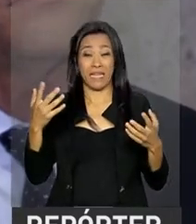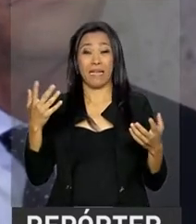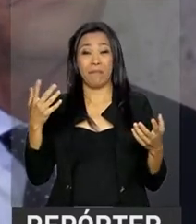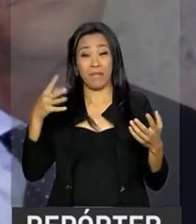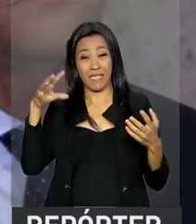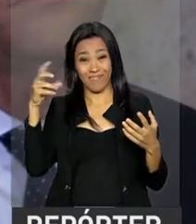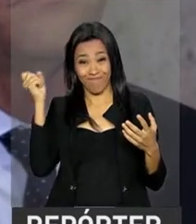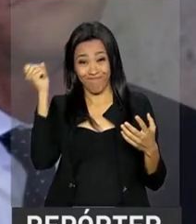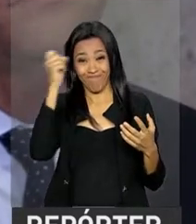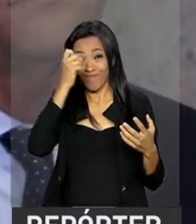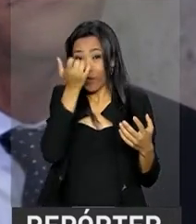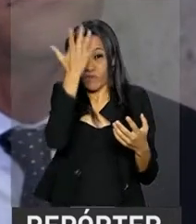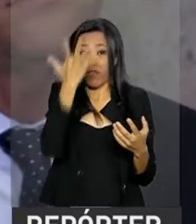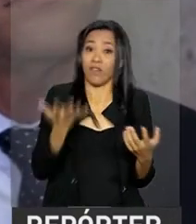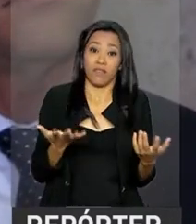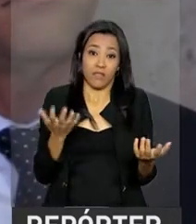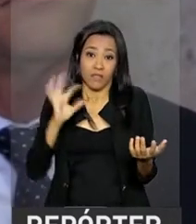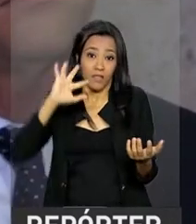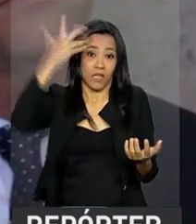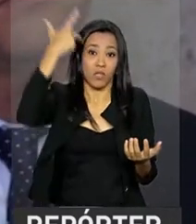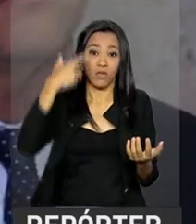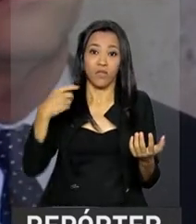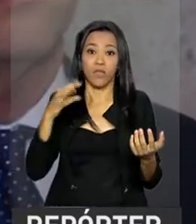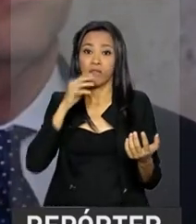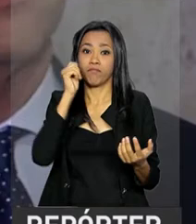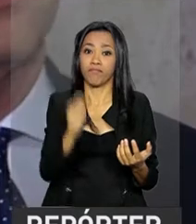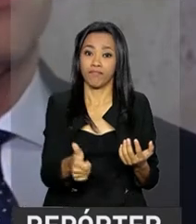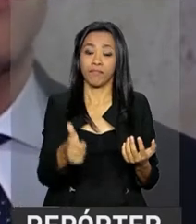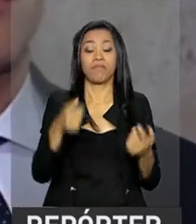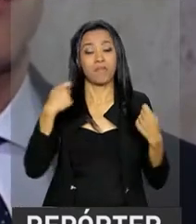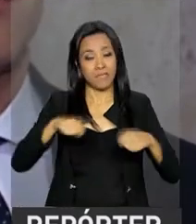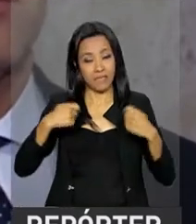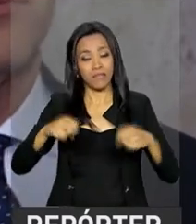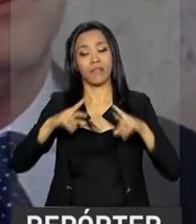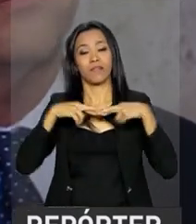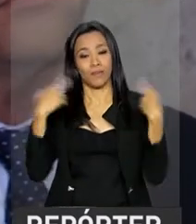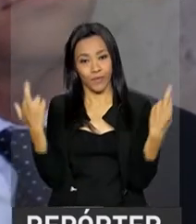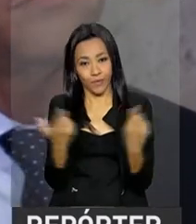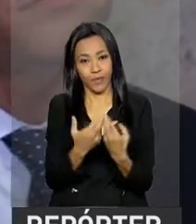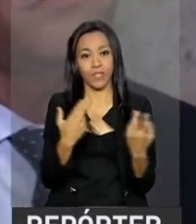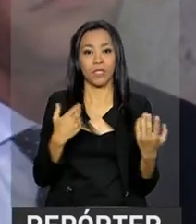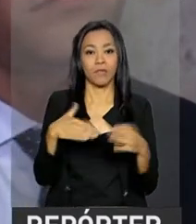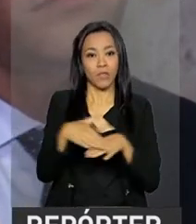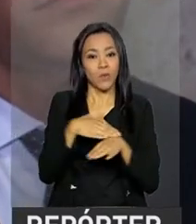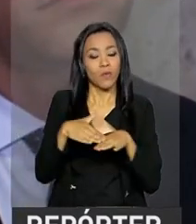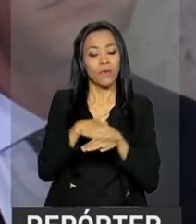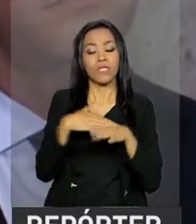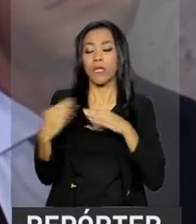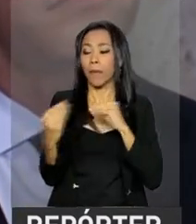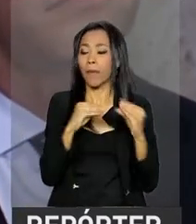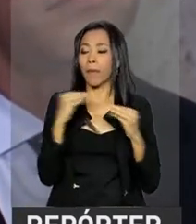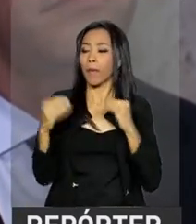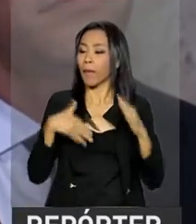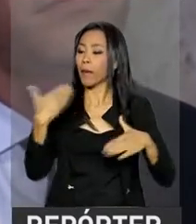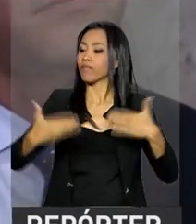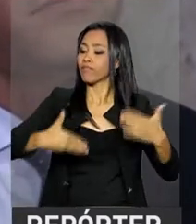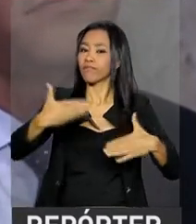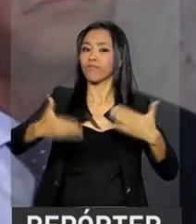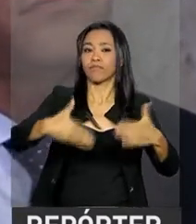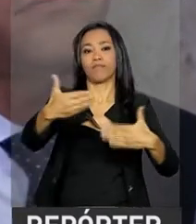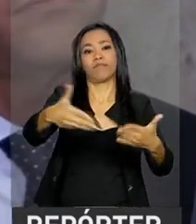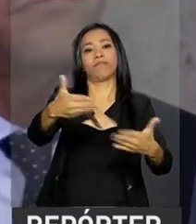que essas reuniões são extremamente necessários para que não possamos dar ritmo a que todos nós desejamos